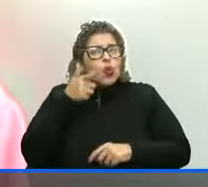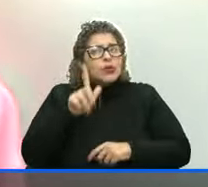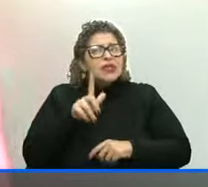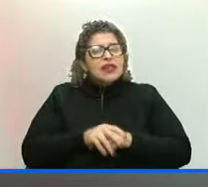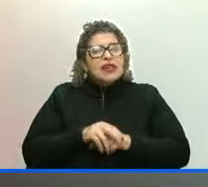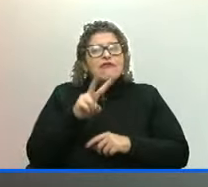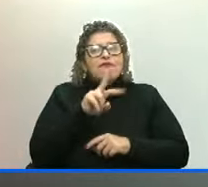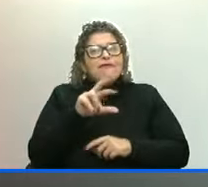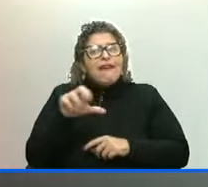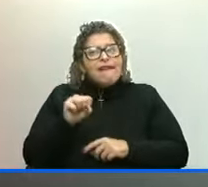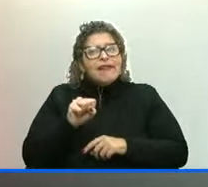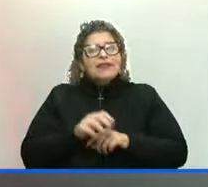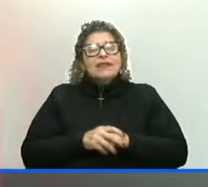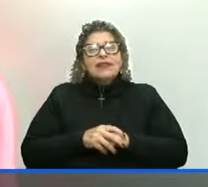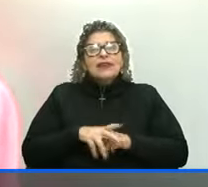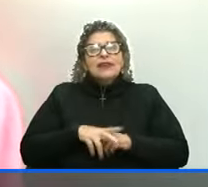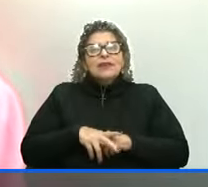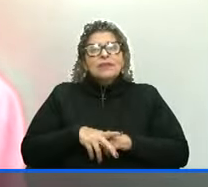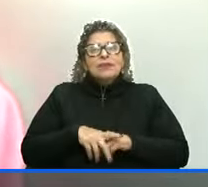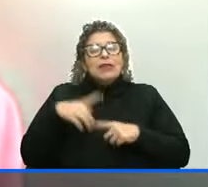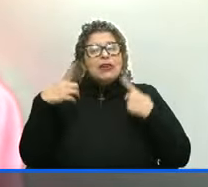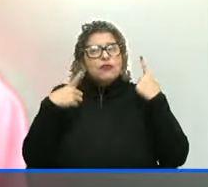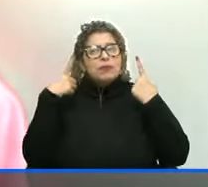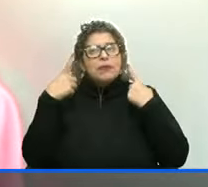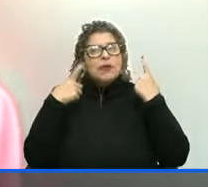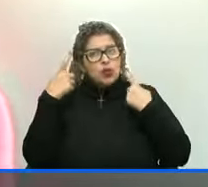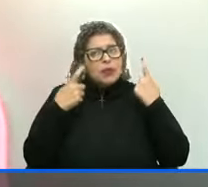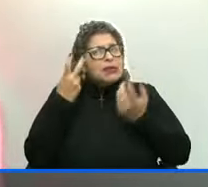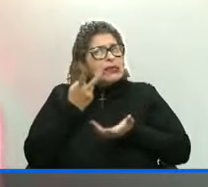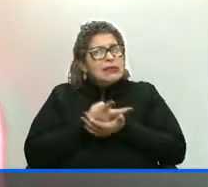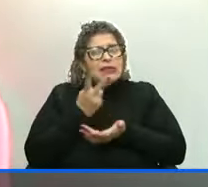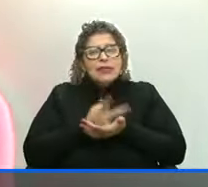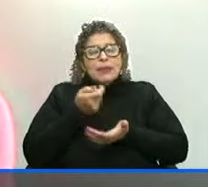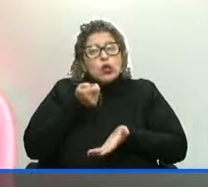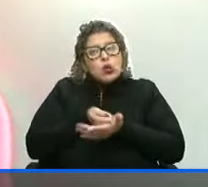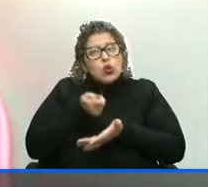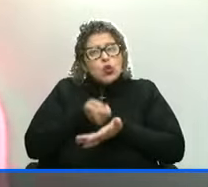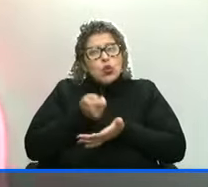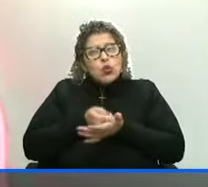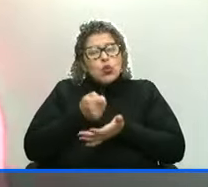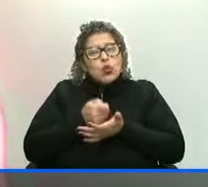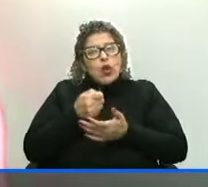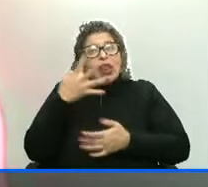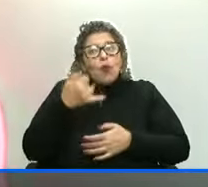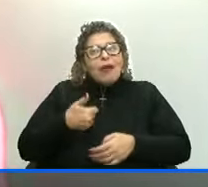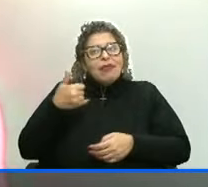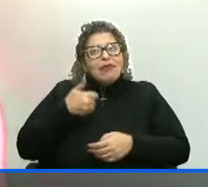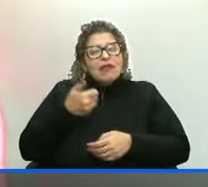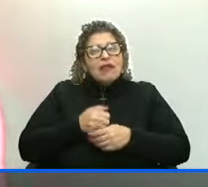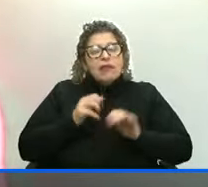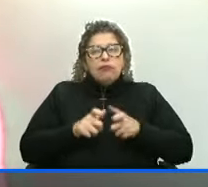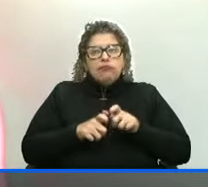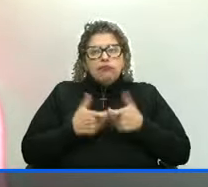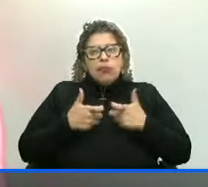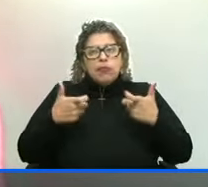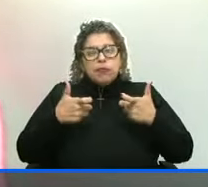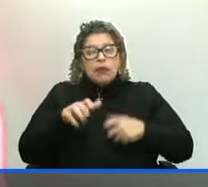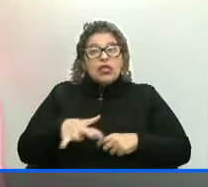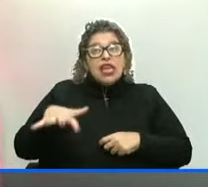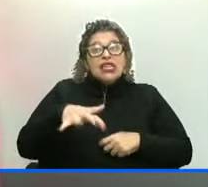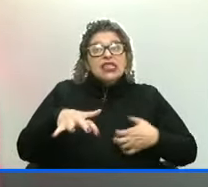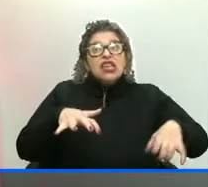foi uma questão de preocupação. E depois da obrigatoriedade dos 4 anos, a gente tem visto isso crescer nos